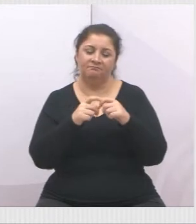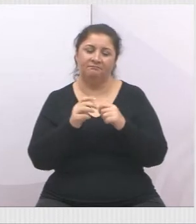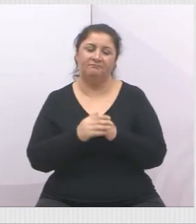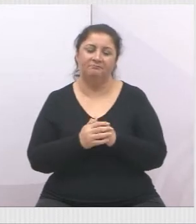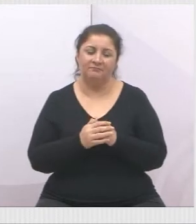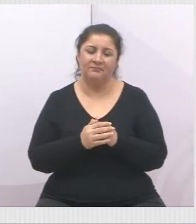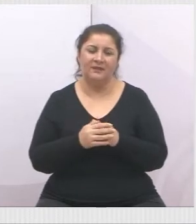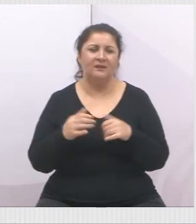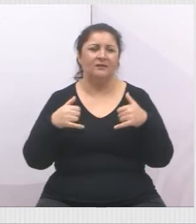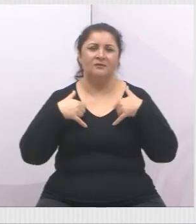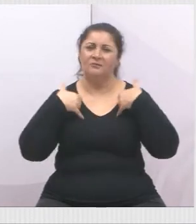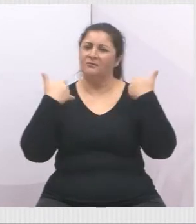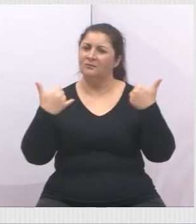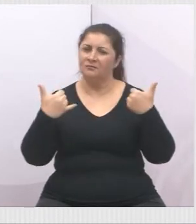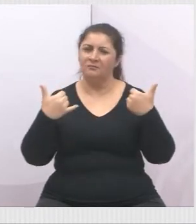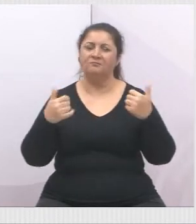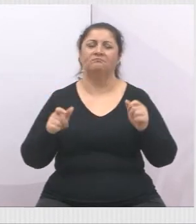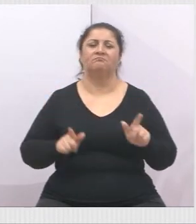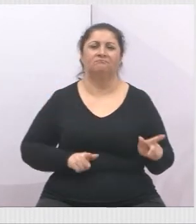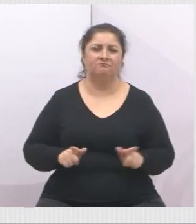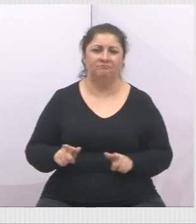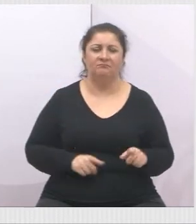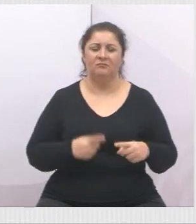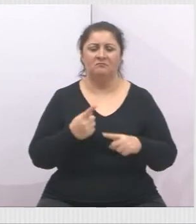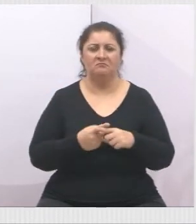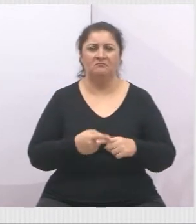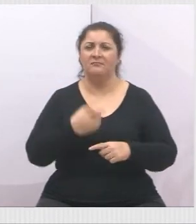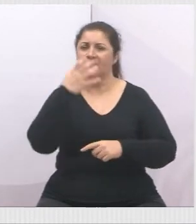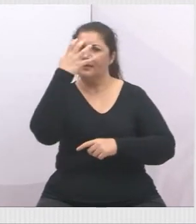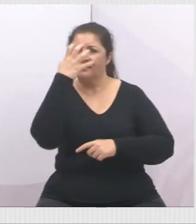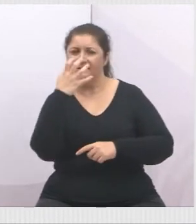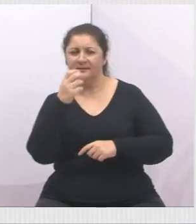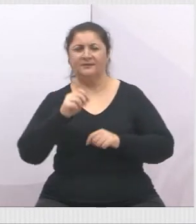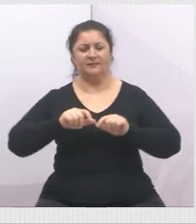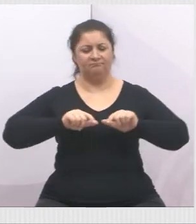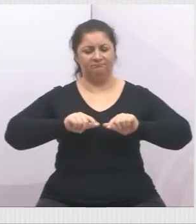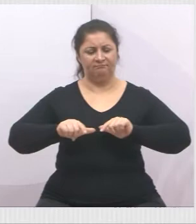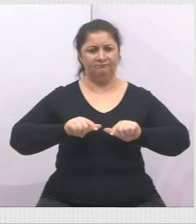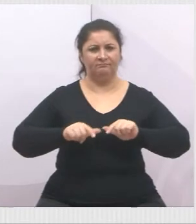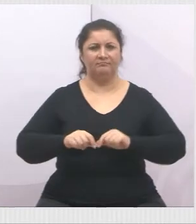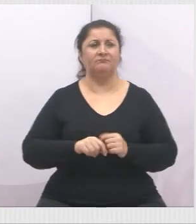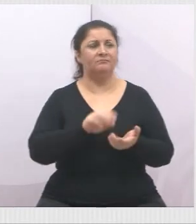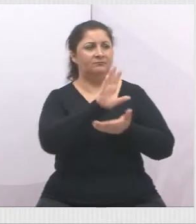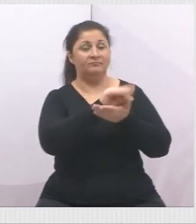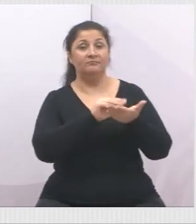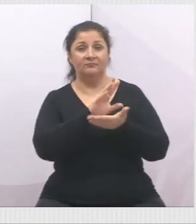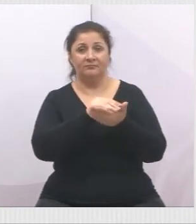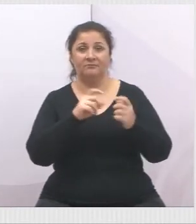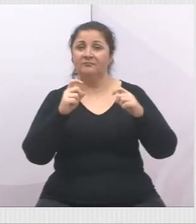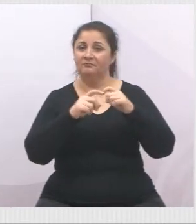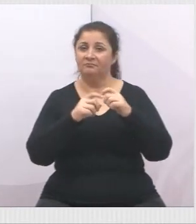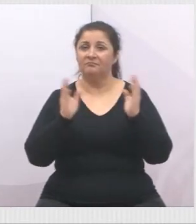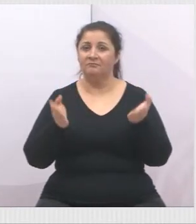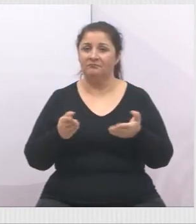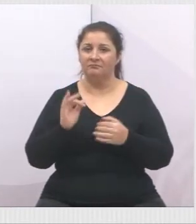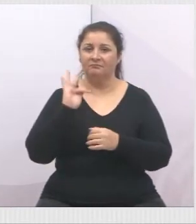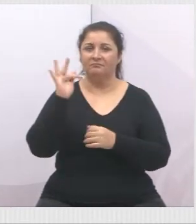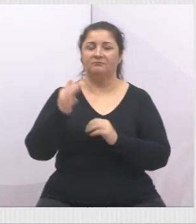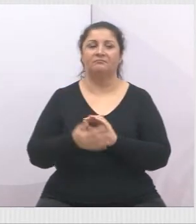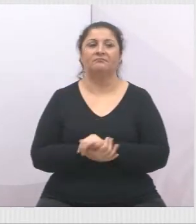um profissional sério, competente e humano, e exemplo para médicos atuais e futuros.